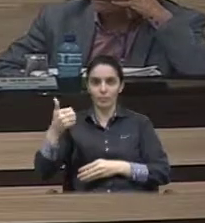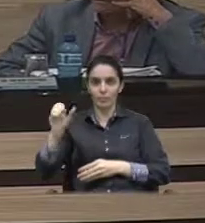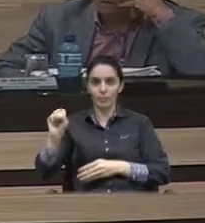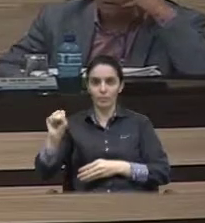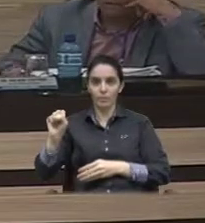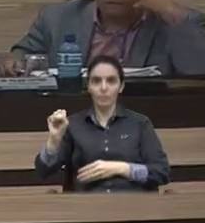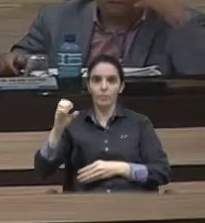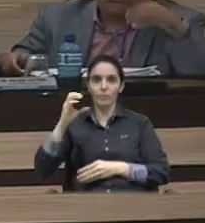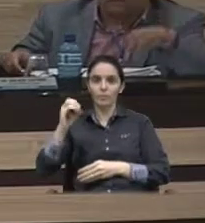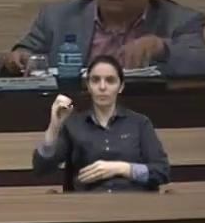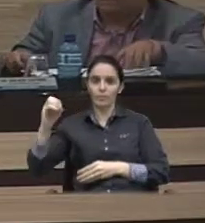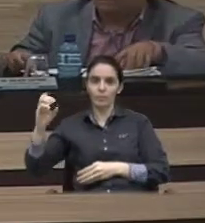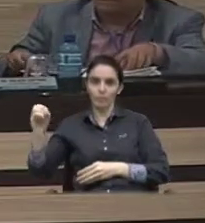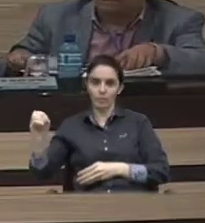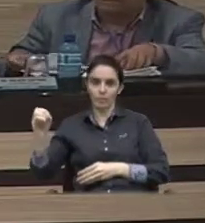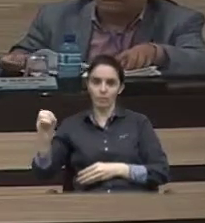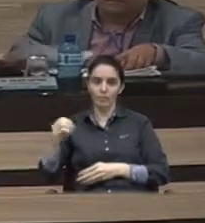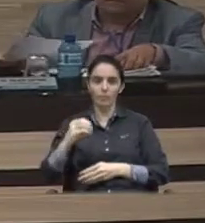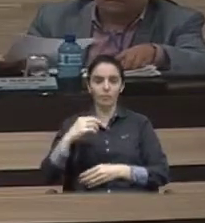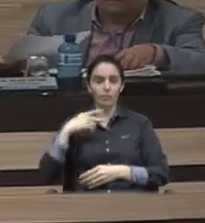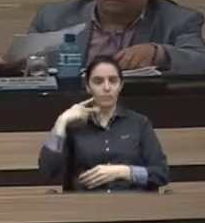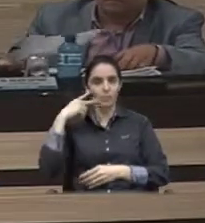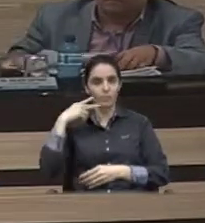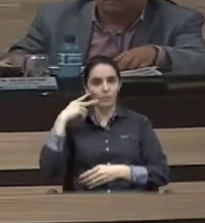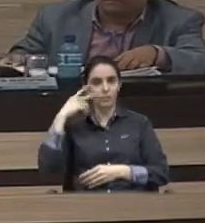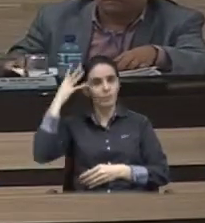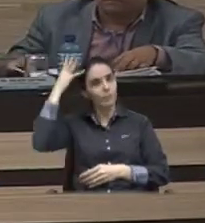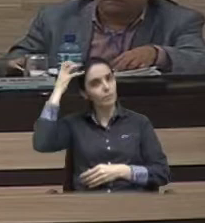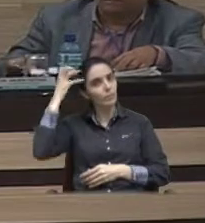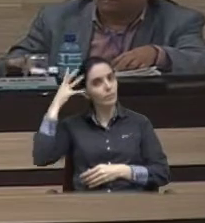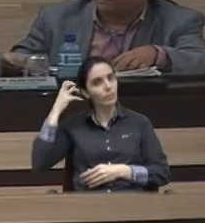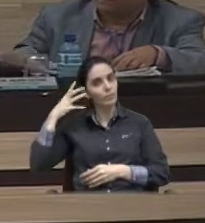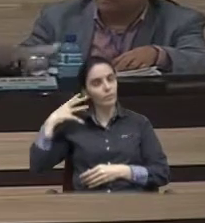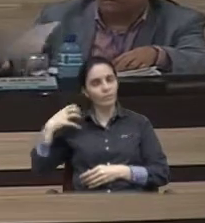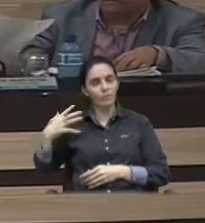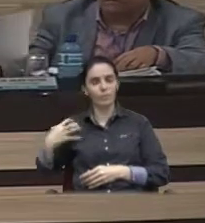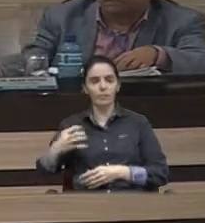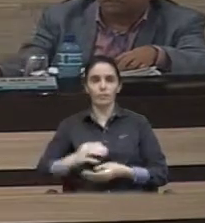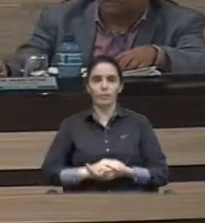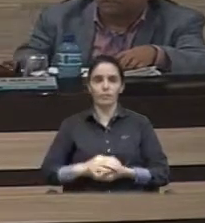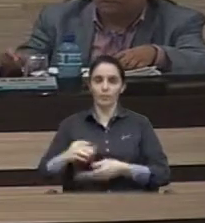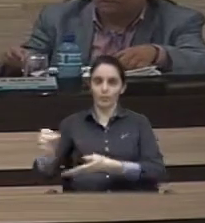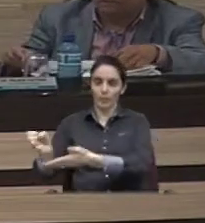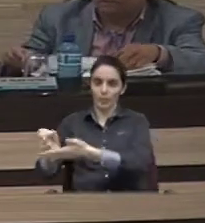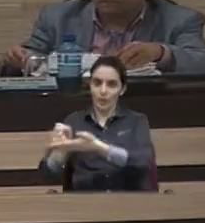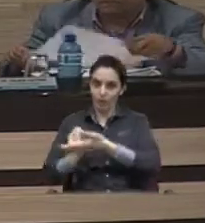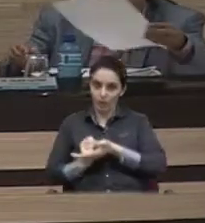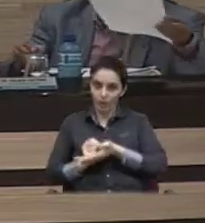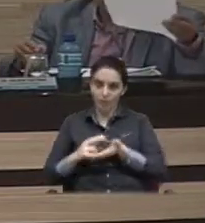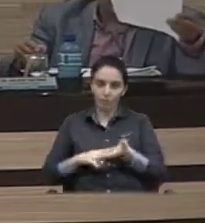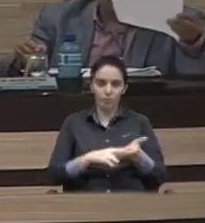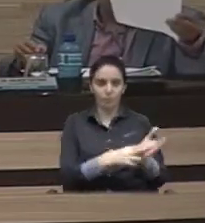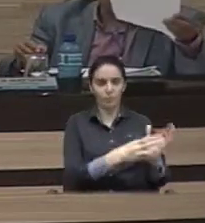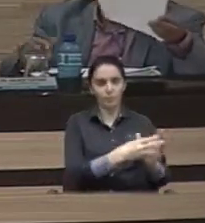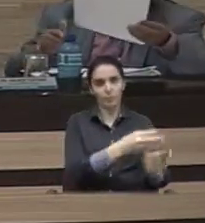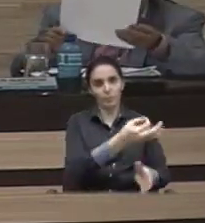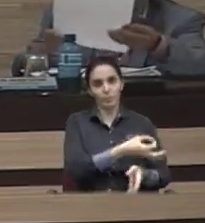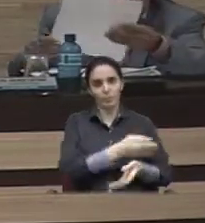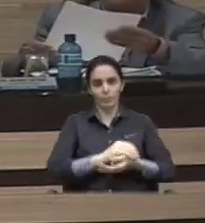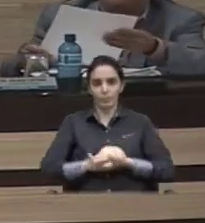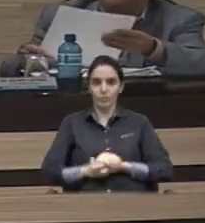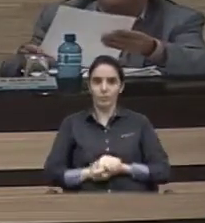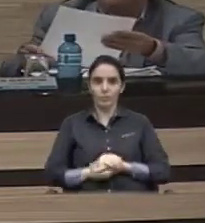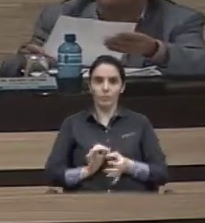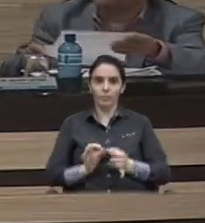1340-018-000. Vereadora Lucineza Aparecida Bogo. A mesa recebe esse projeto e encaminha às comissões